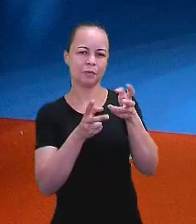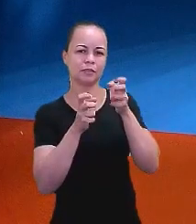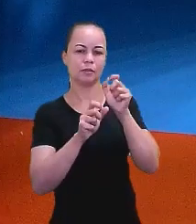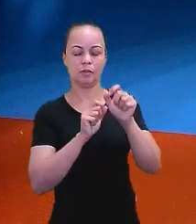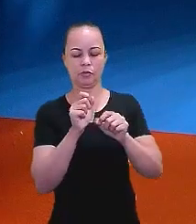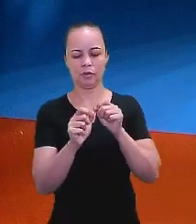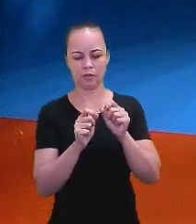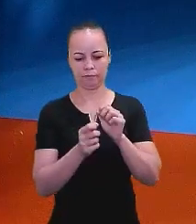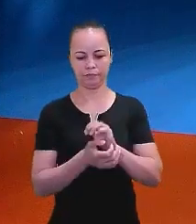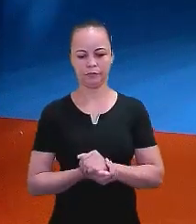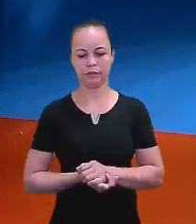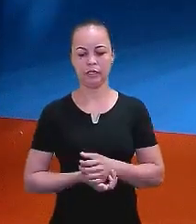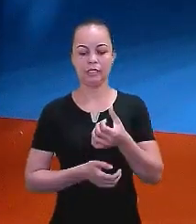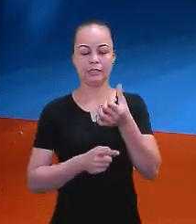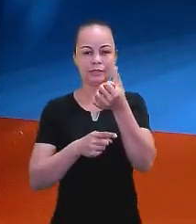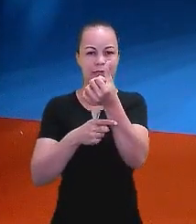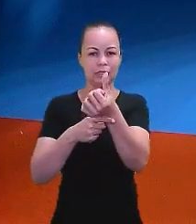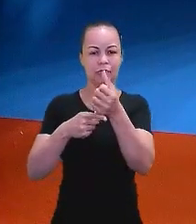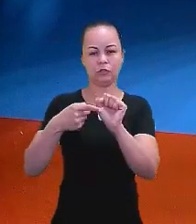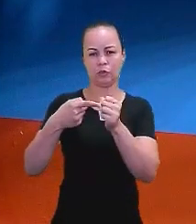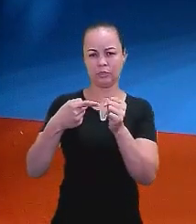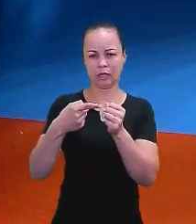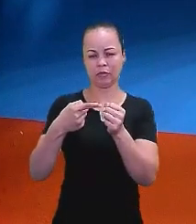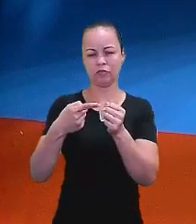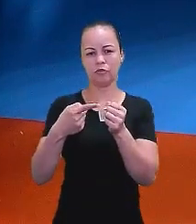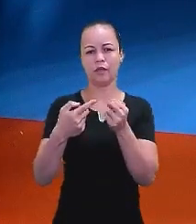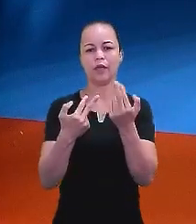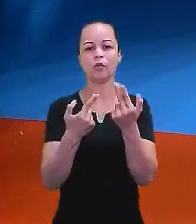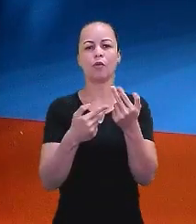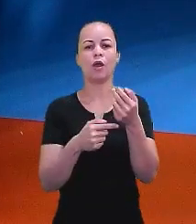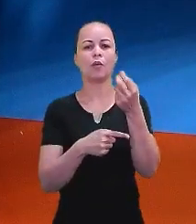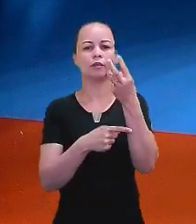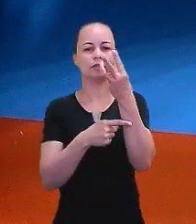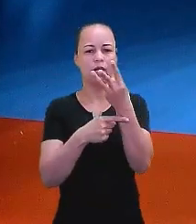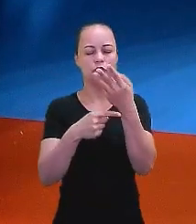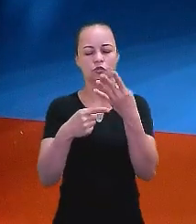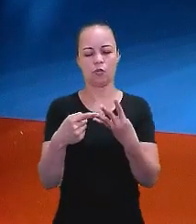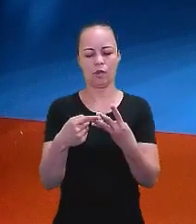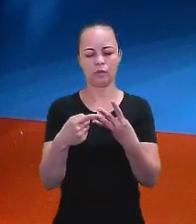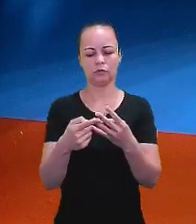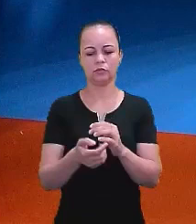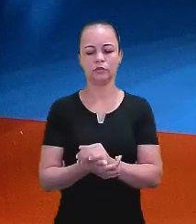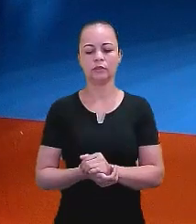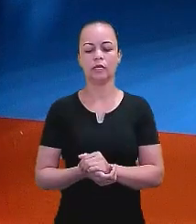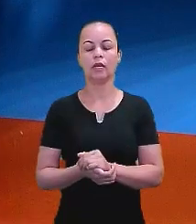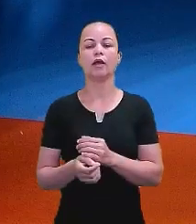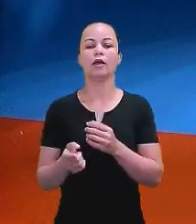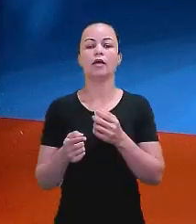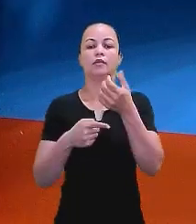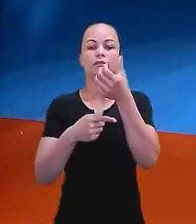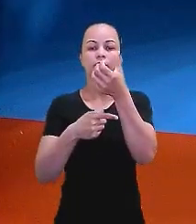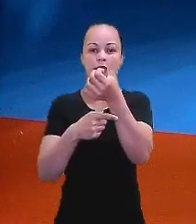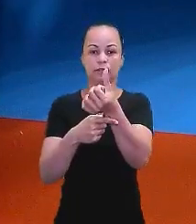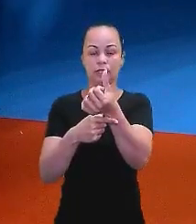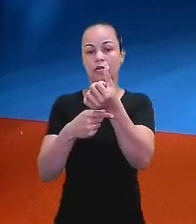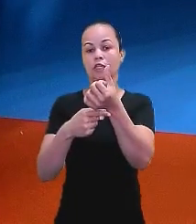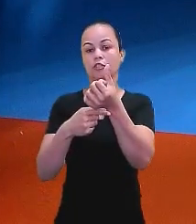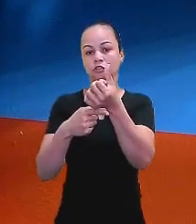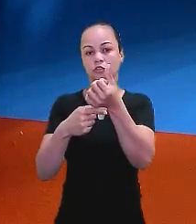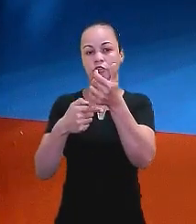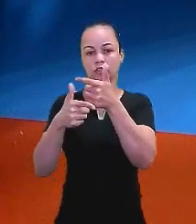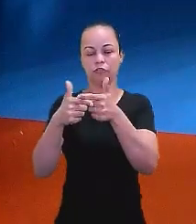que 6/8 é igual a 3/4. 6 dividido por 2 vai dar 3, 8 dividido por 2 vai dar